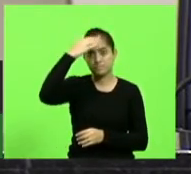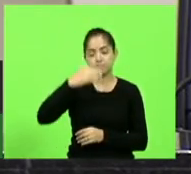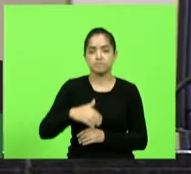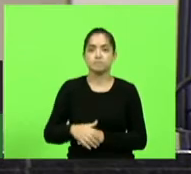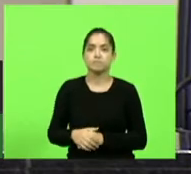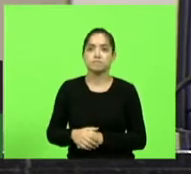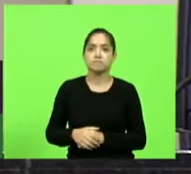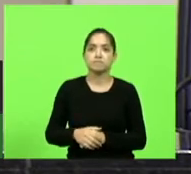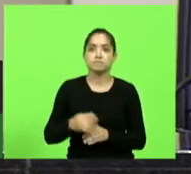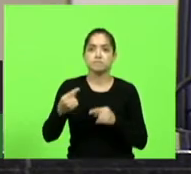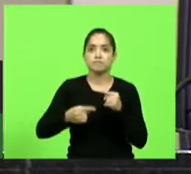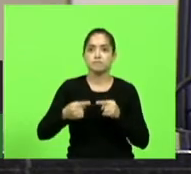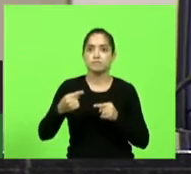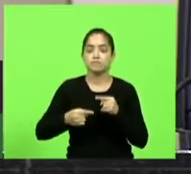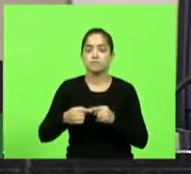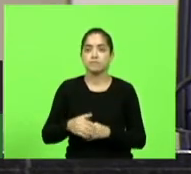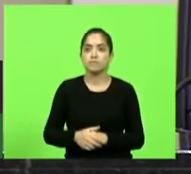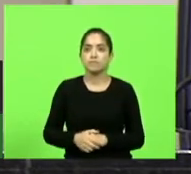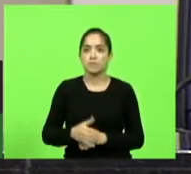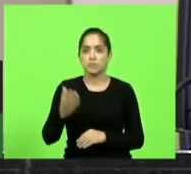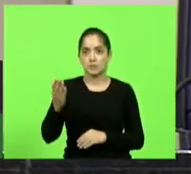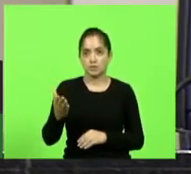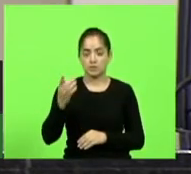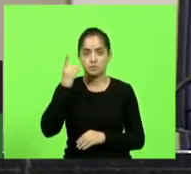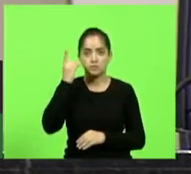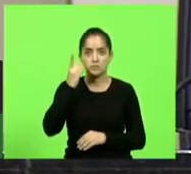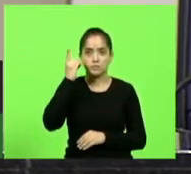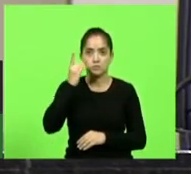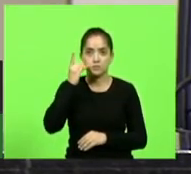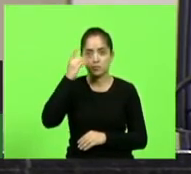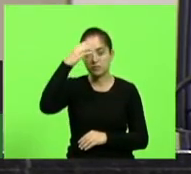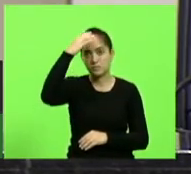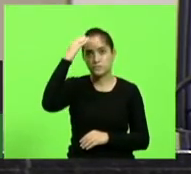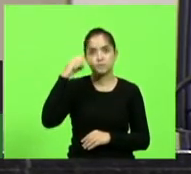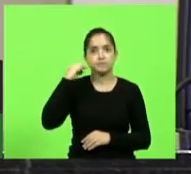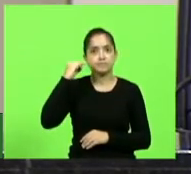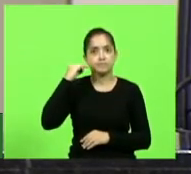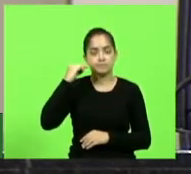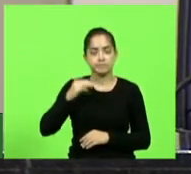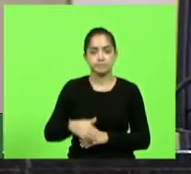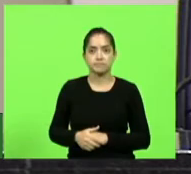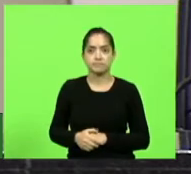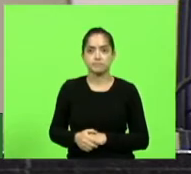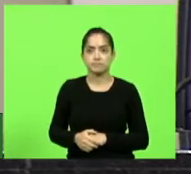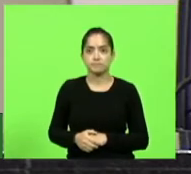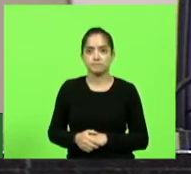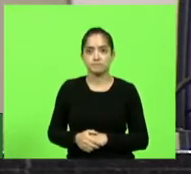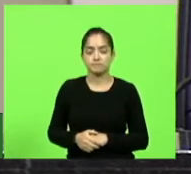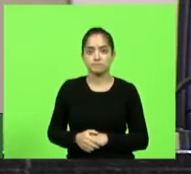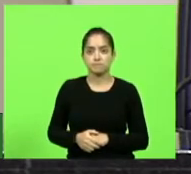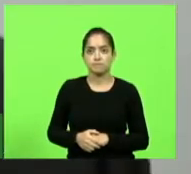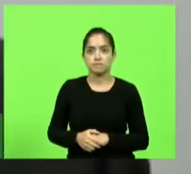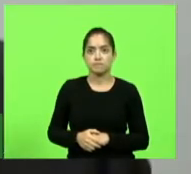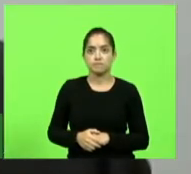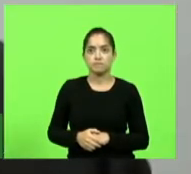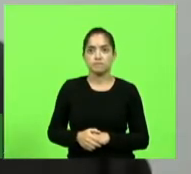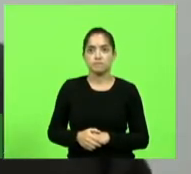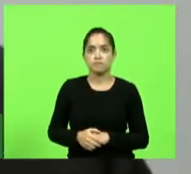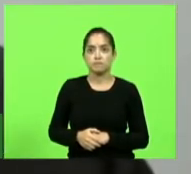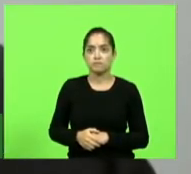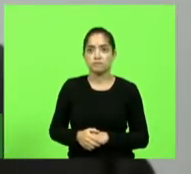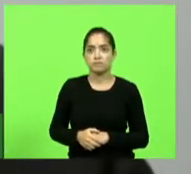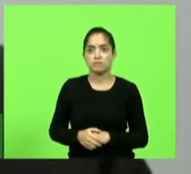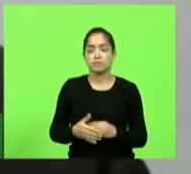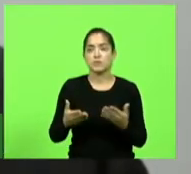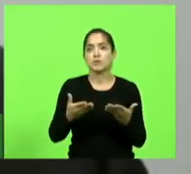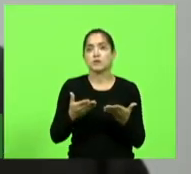discussão. Com a palavra, o autor do projeto, deputado Márcio Machado. Obrigado, presidente. Deputado Mauro de Nadal,